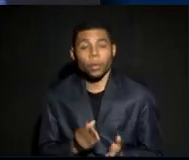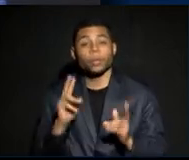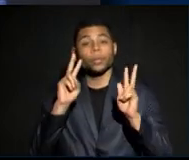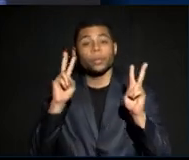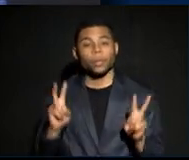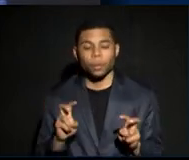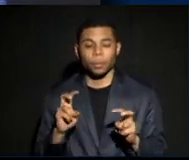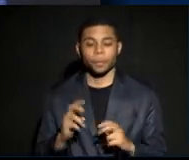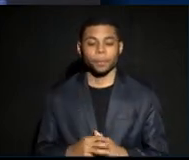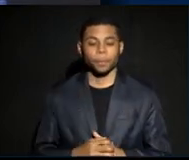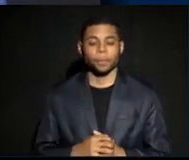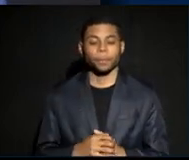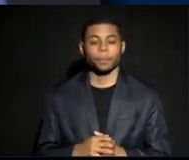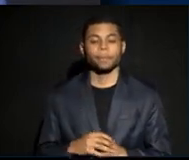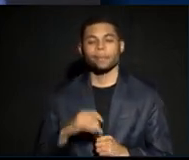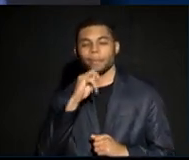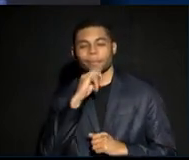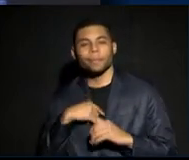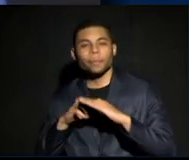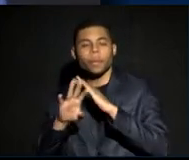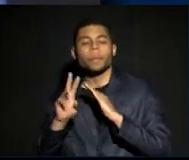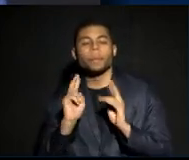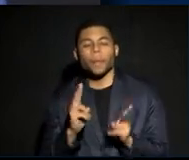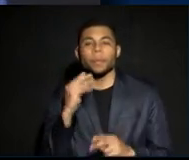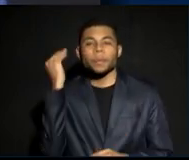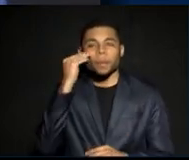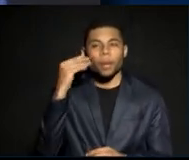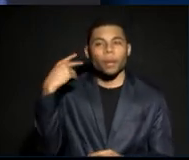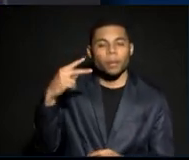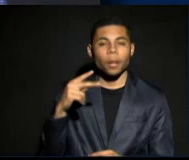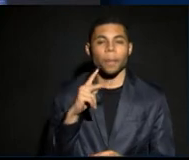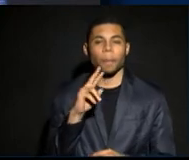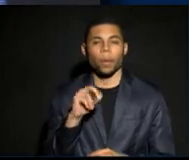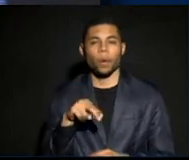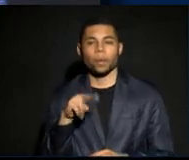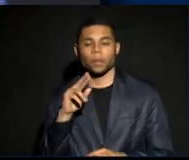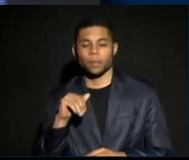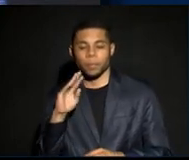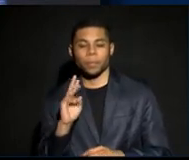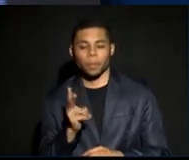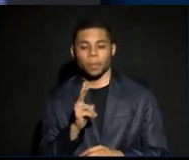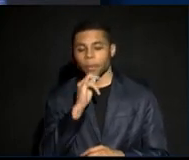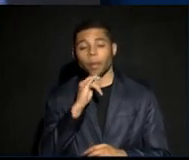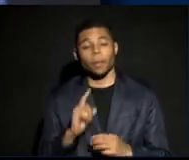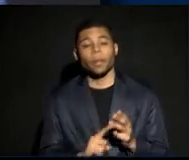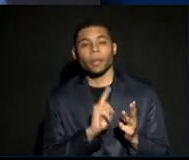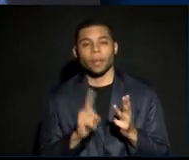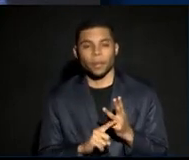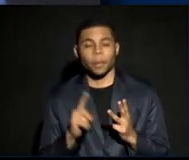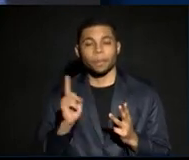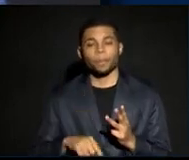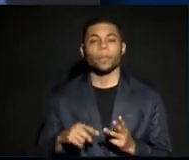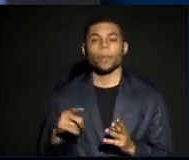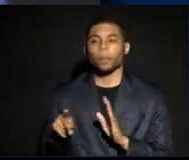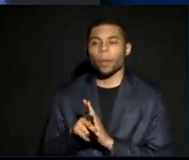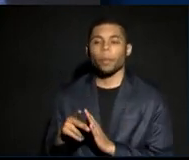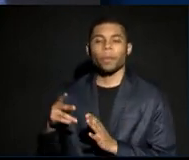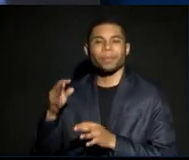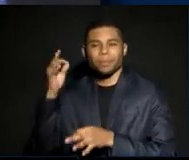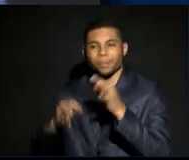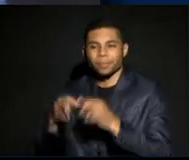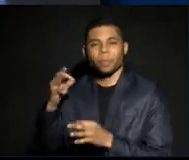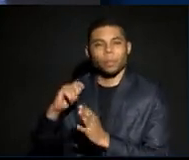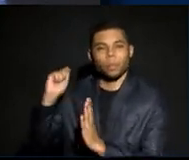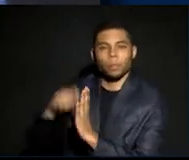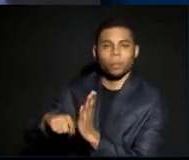principalmente a questão do fundo já vou estatal olhando a experiência bem-sucedida do pronamp com FG a terceira alavanca e a tributária EA